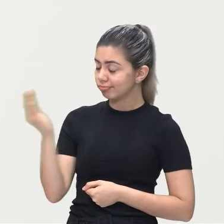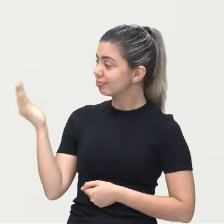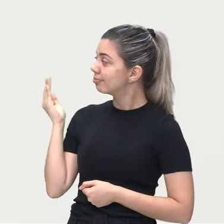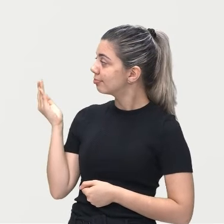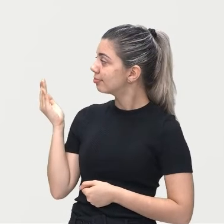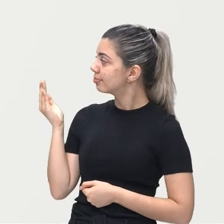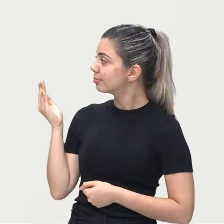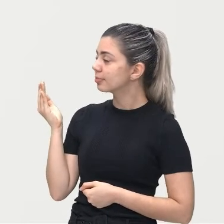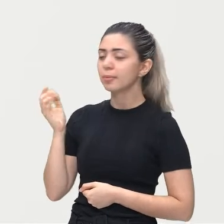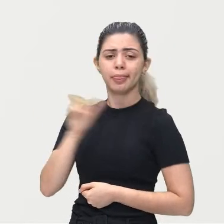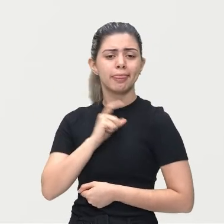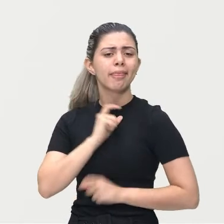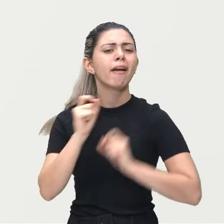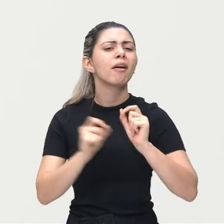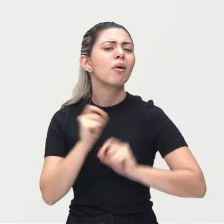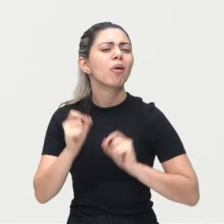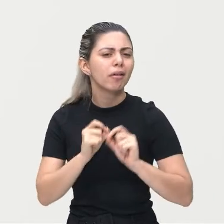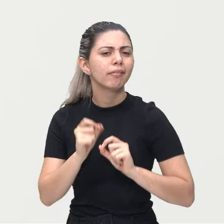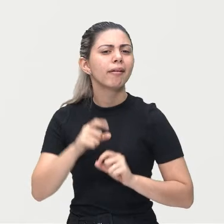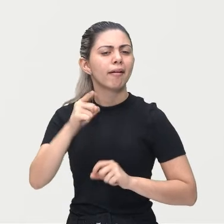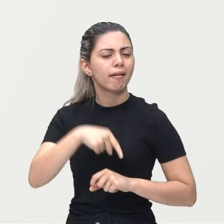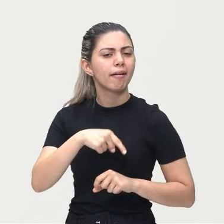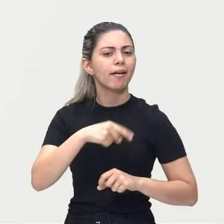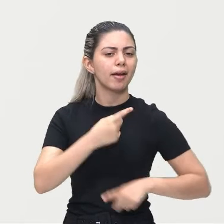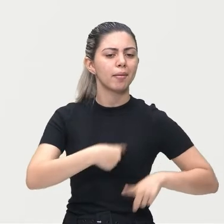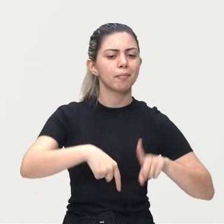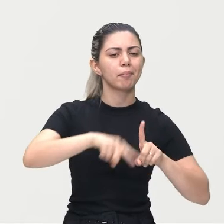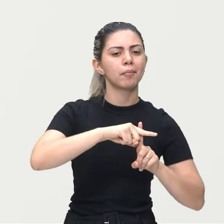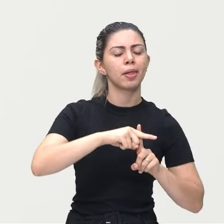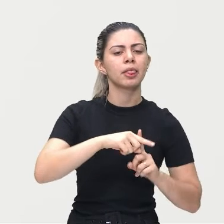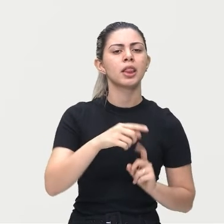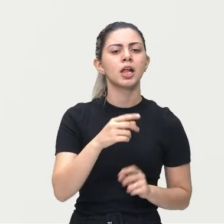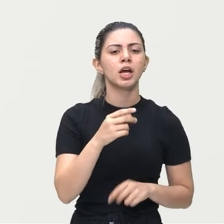exemplo 1 nós temos a adição de